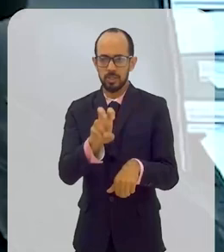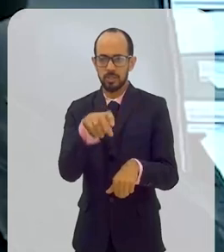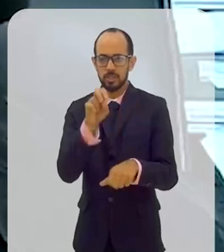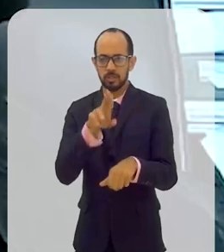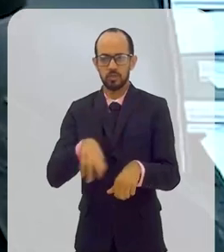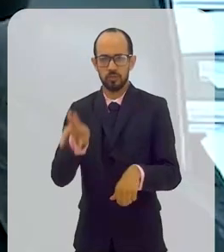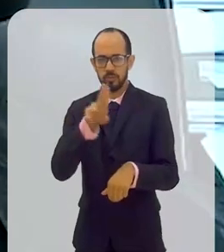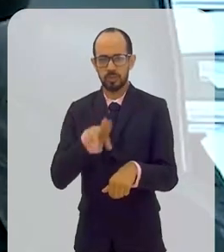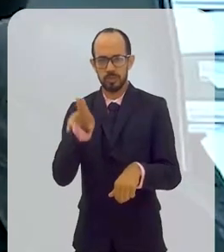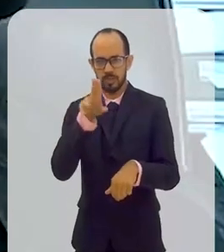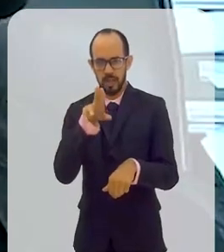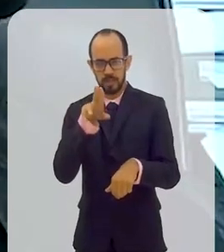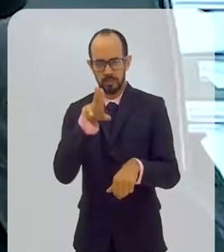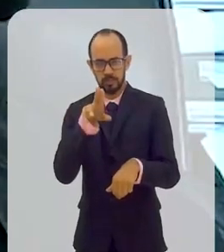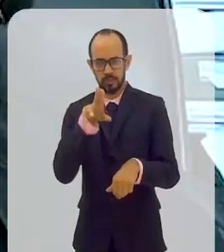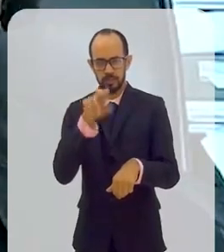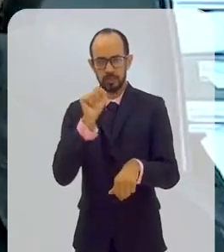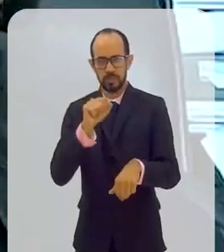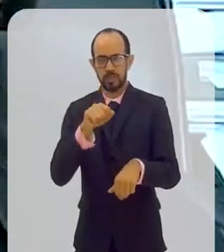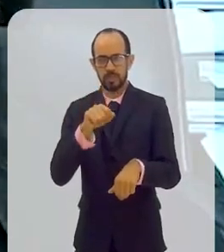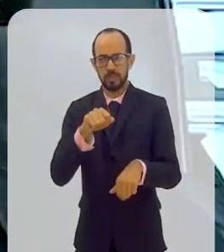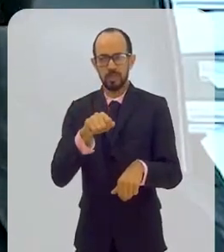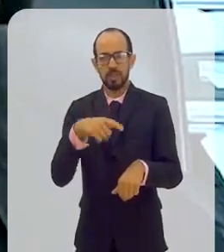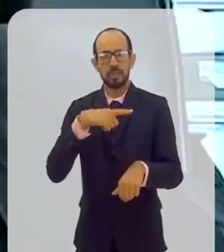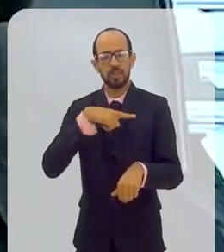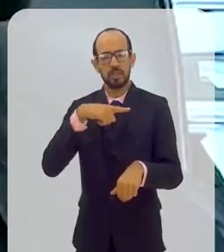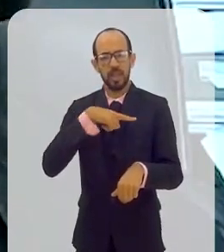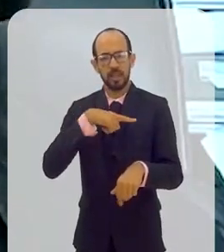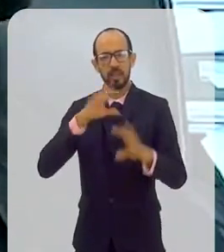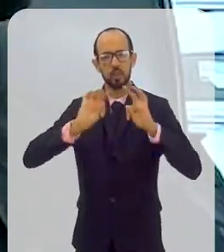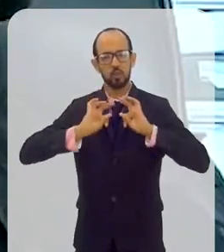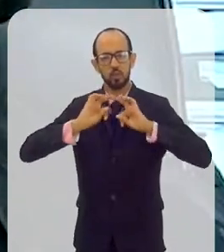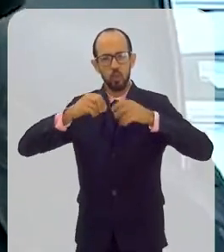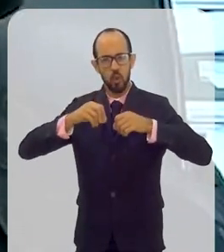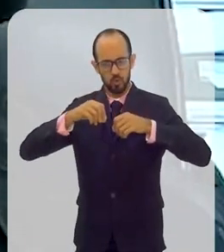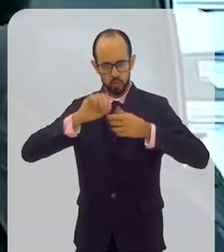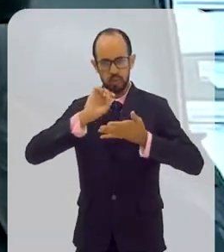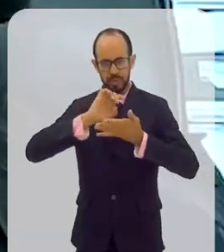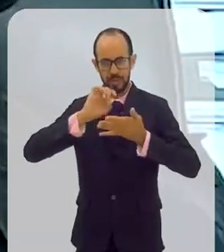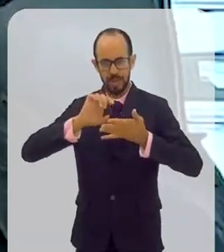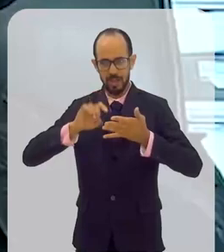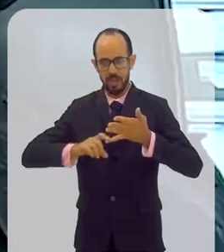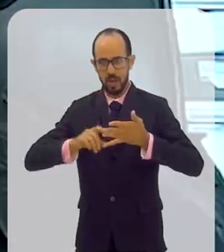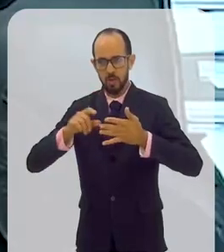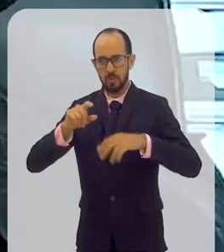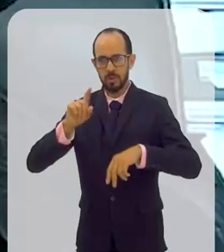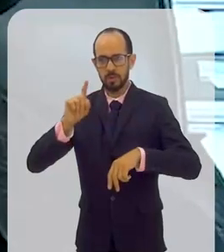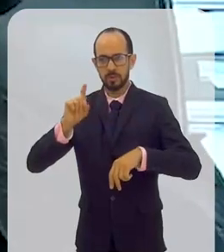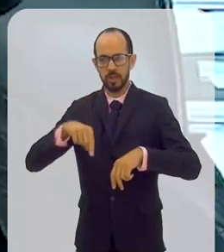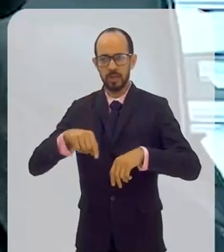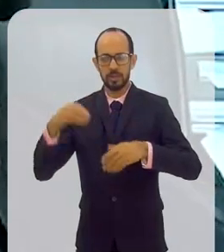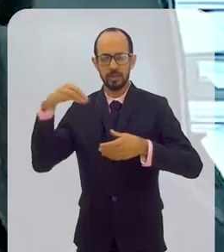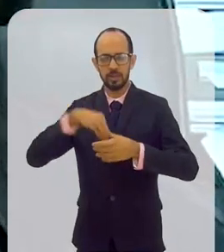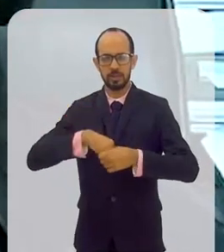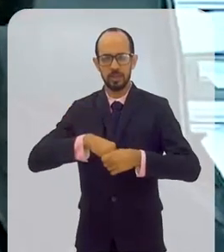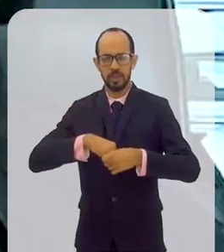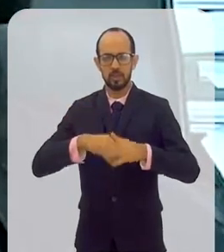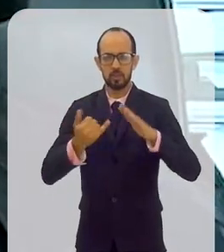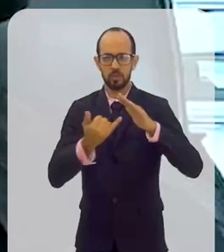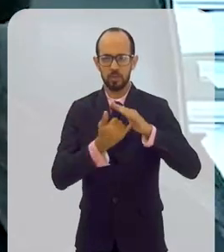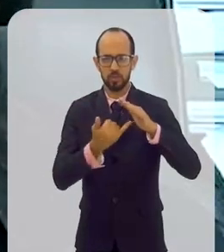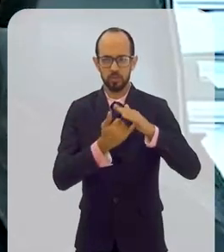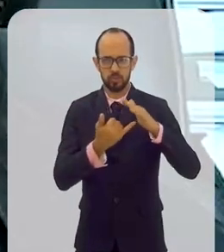centros universitários, e neles, em todos eles, tem egresso da nossa instituição, seja egresso da